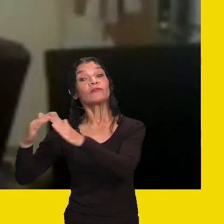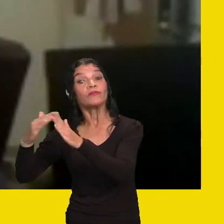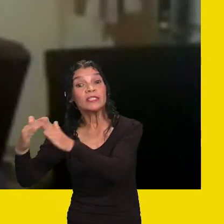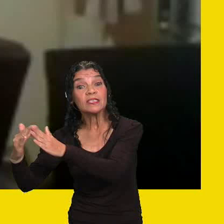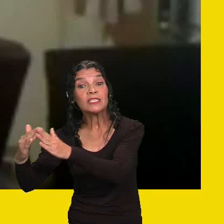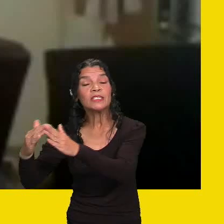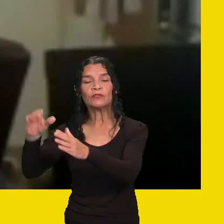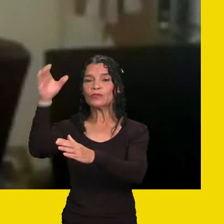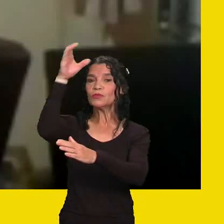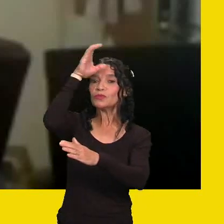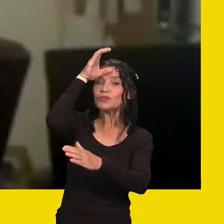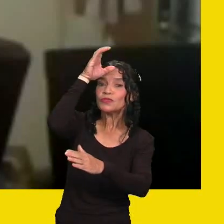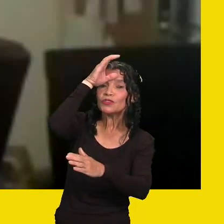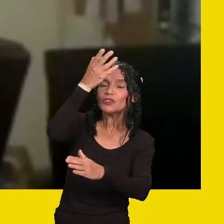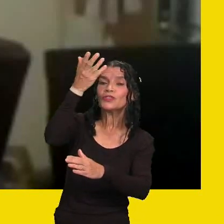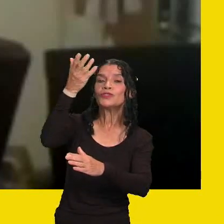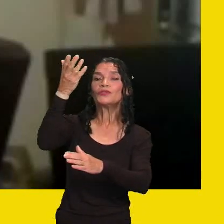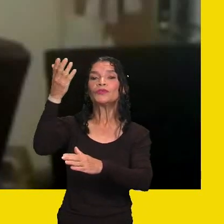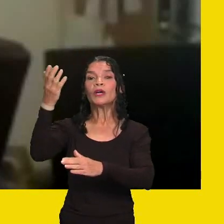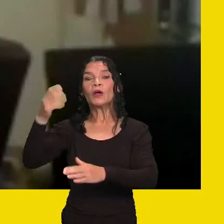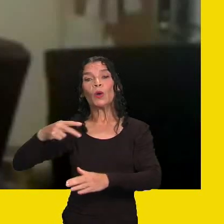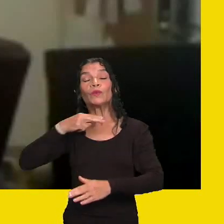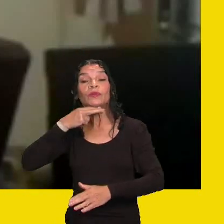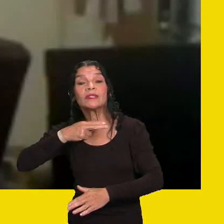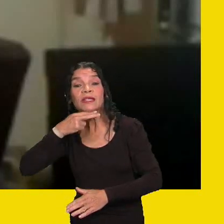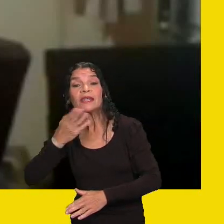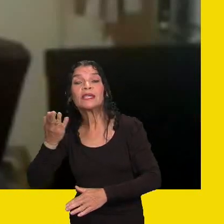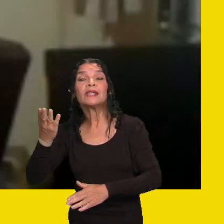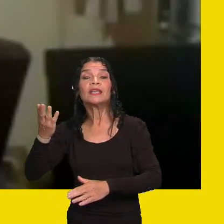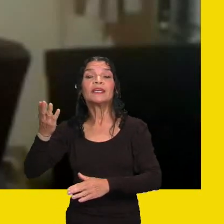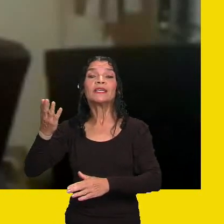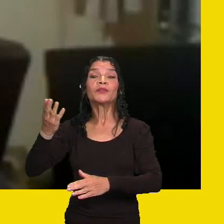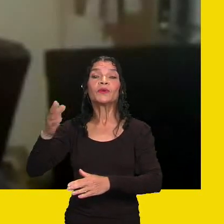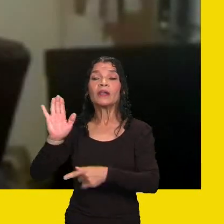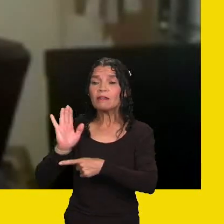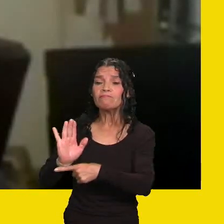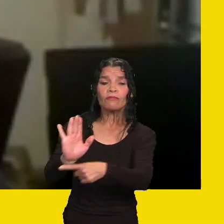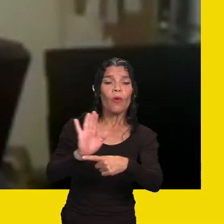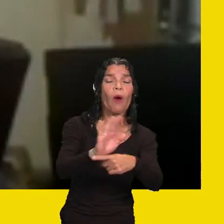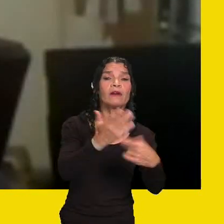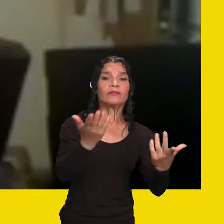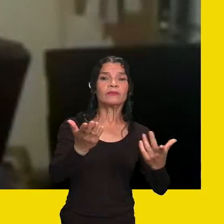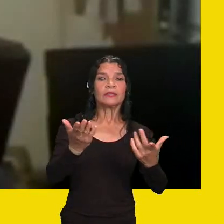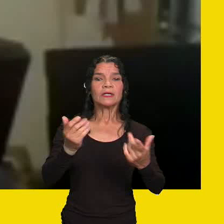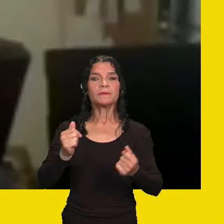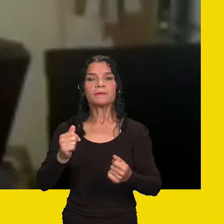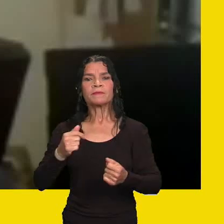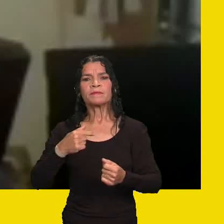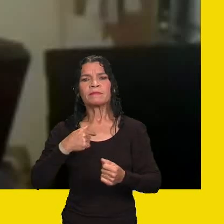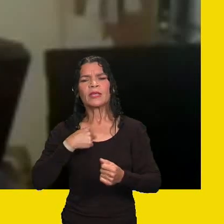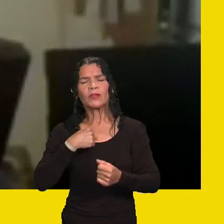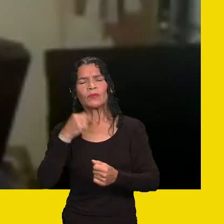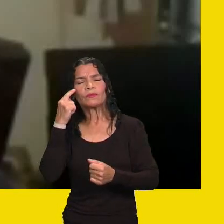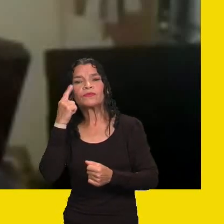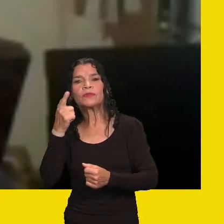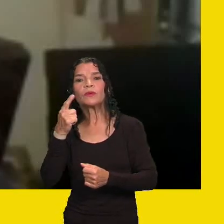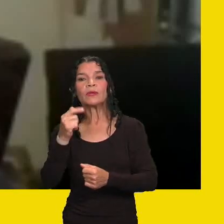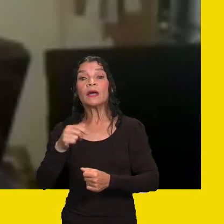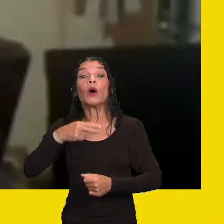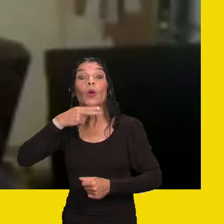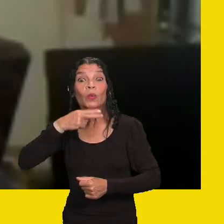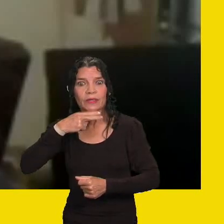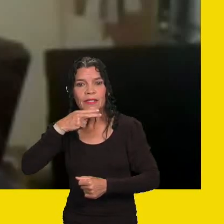um tio, um neto. Eu tive um caso que quem estava matriculado era o